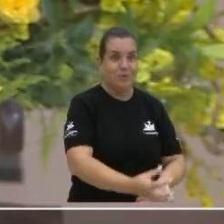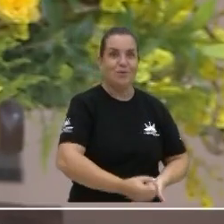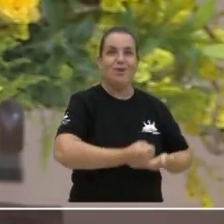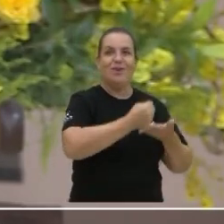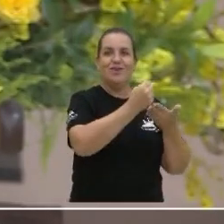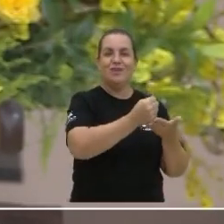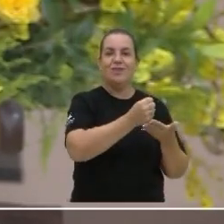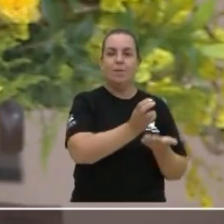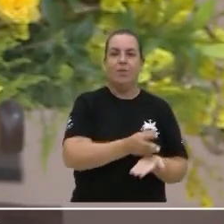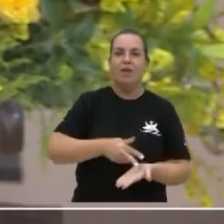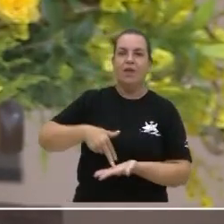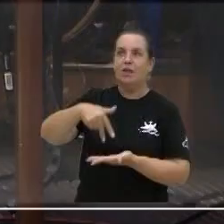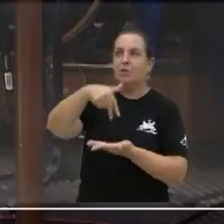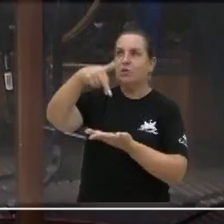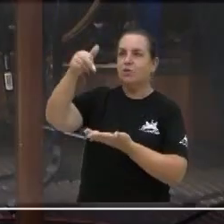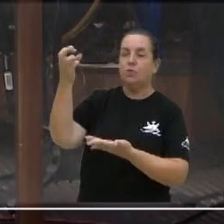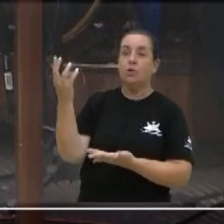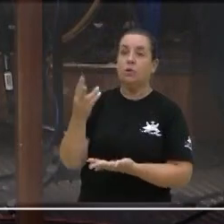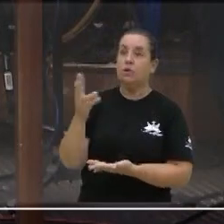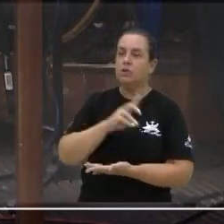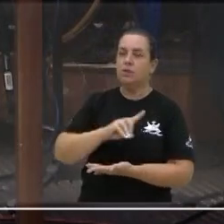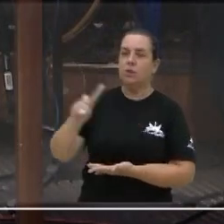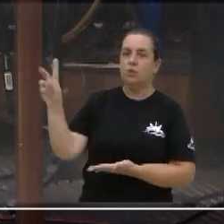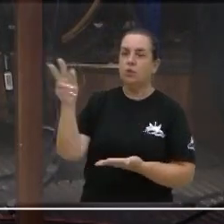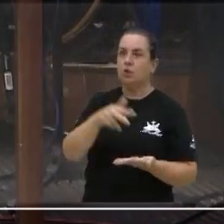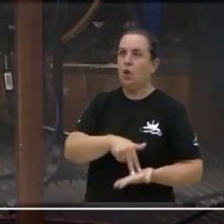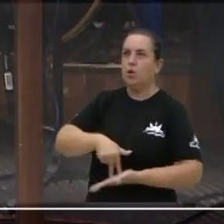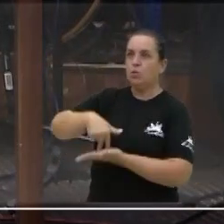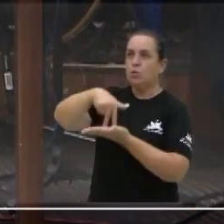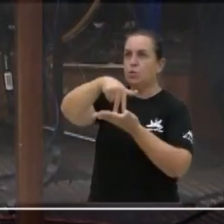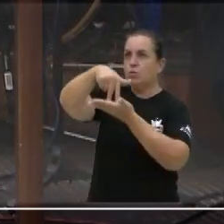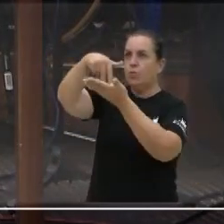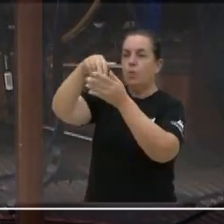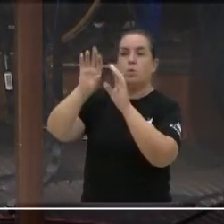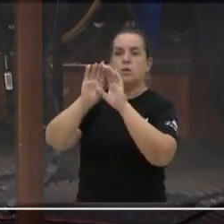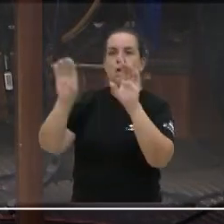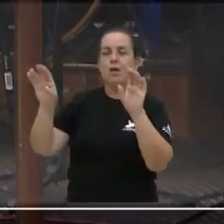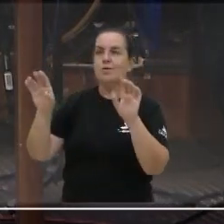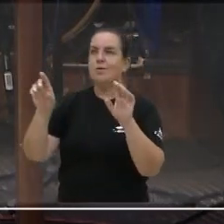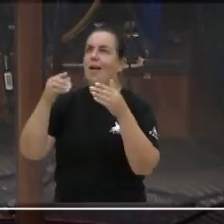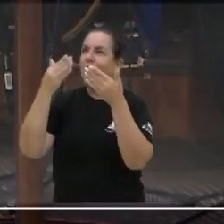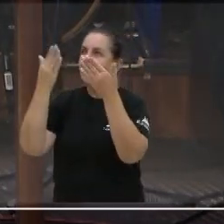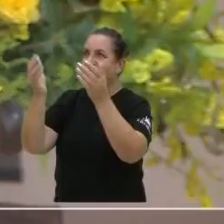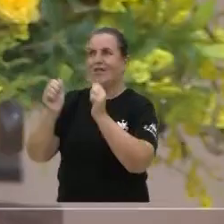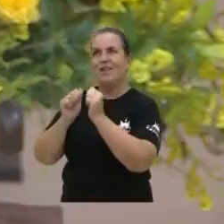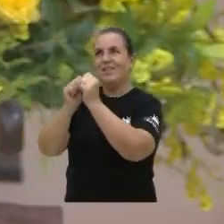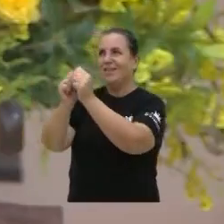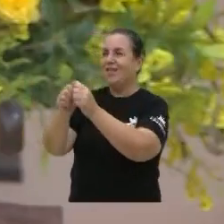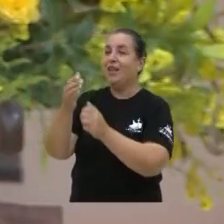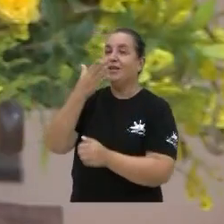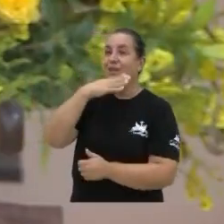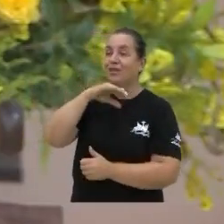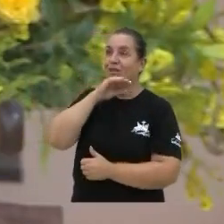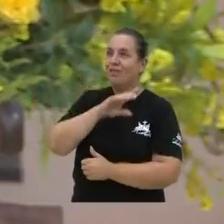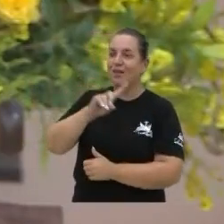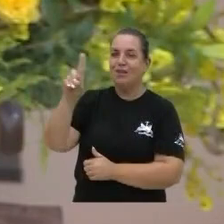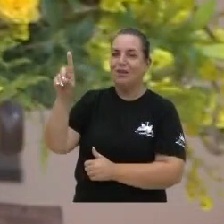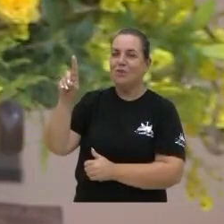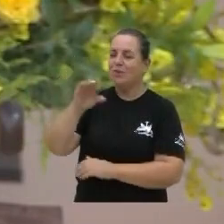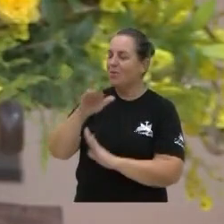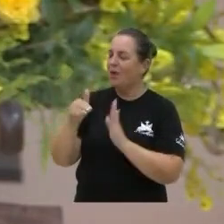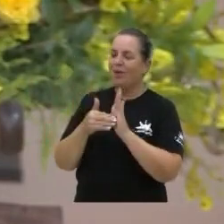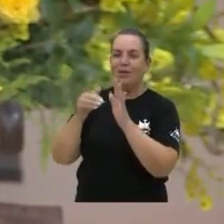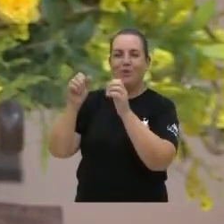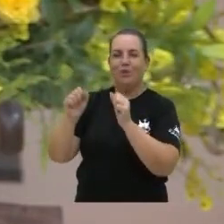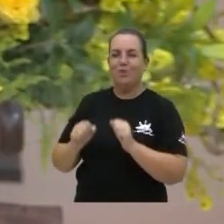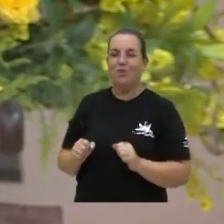mansão dos mortos, ressuscitou ao terceiro dia, subiu aos céus, e está sentado à direita de